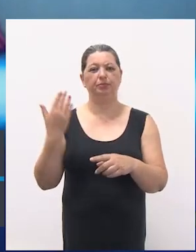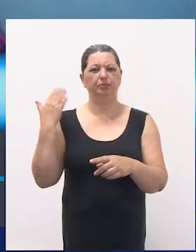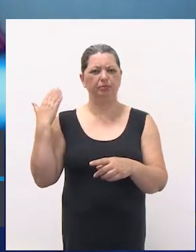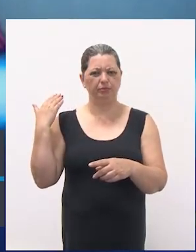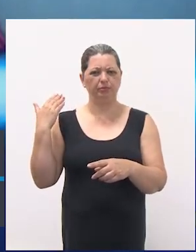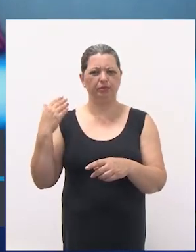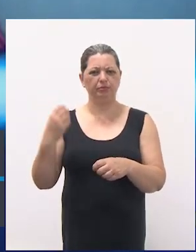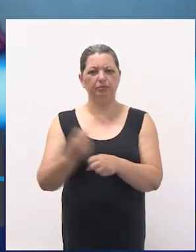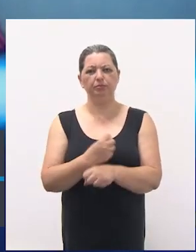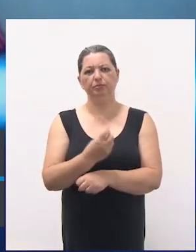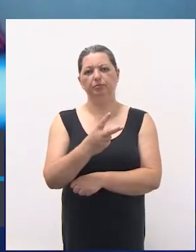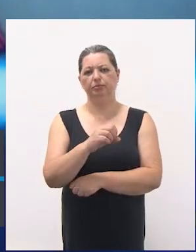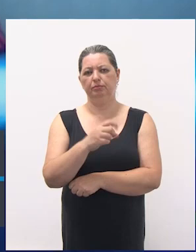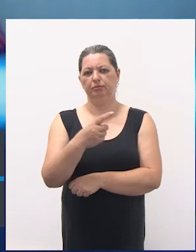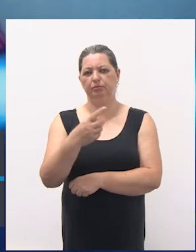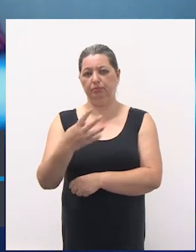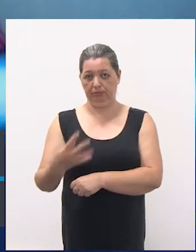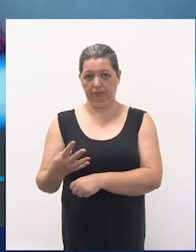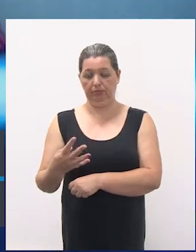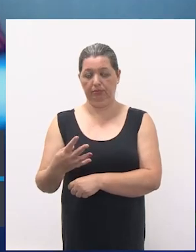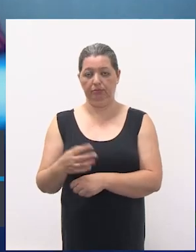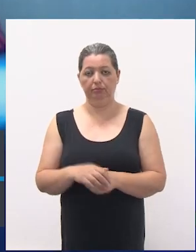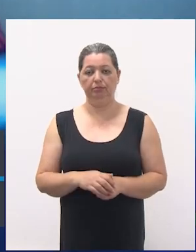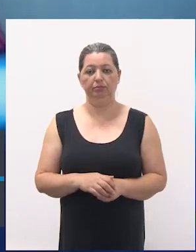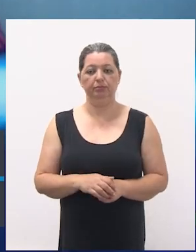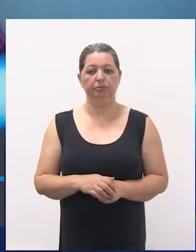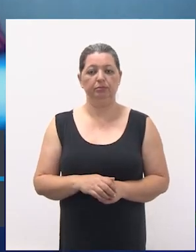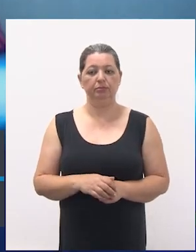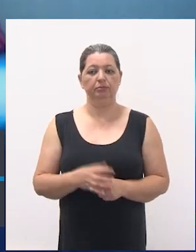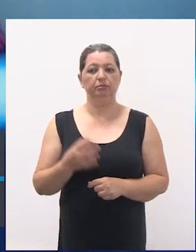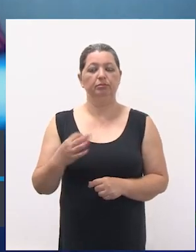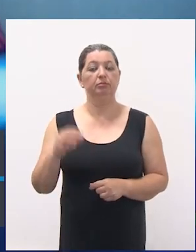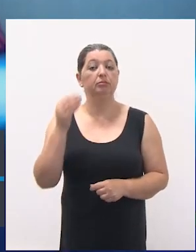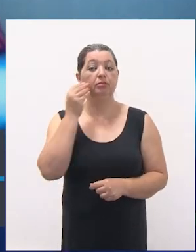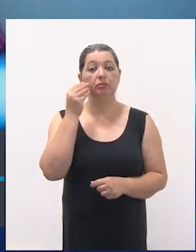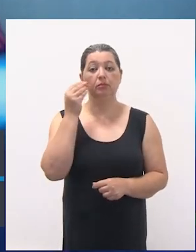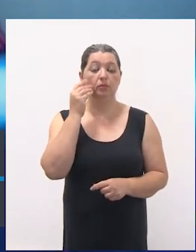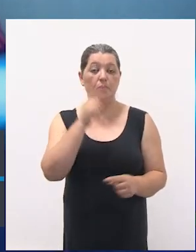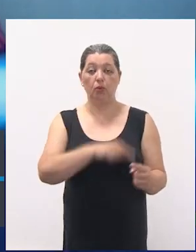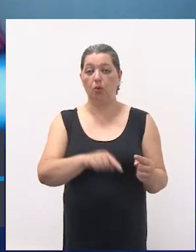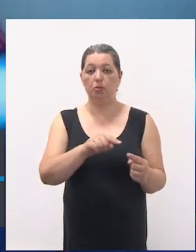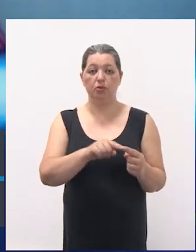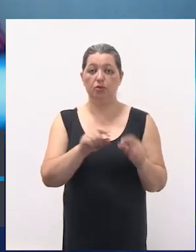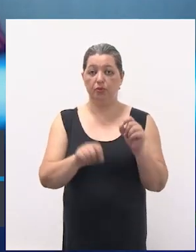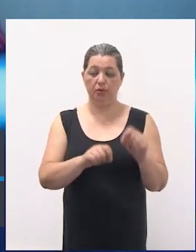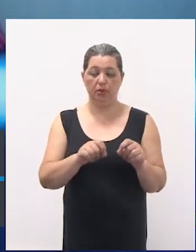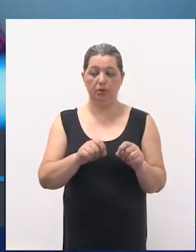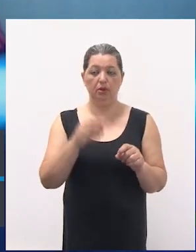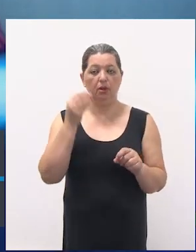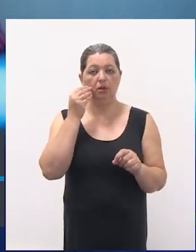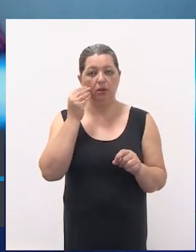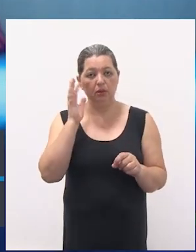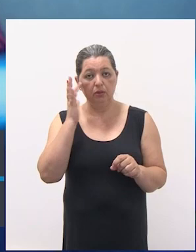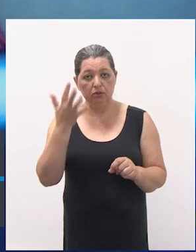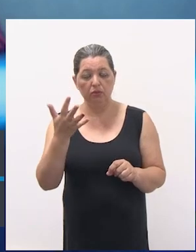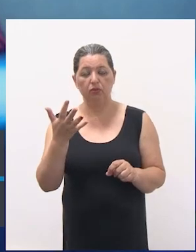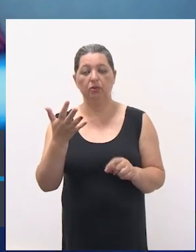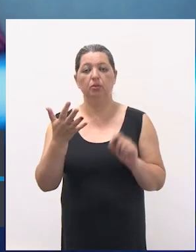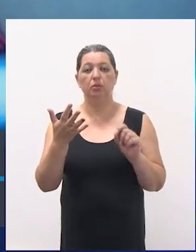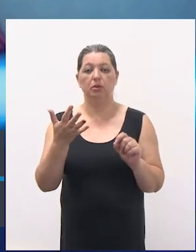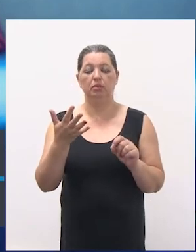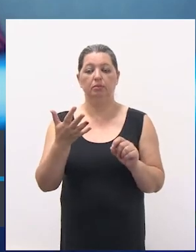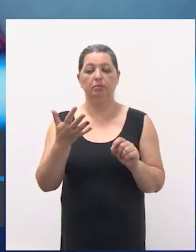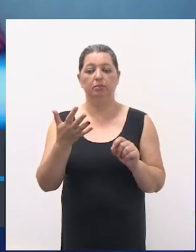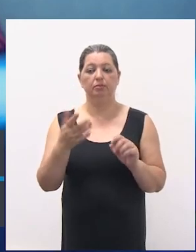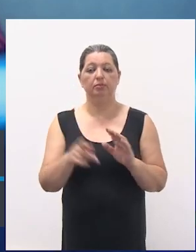atrás, em 2014, foi exatamente tentando resolver aquilo que você estava falando, Ana Paula. Quer dizer,